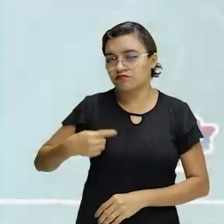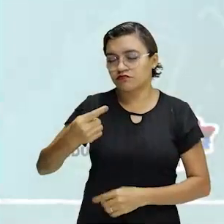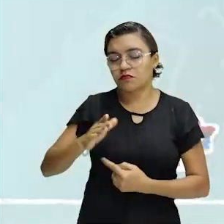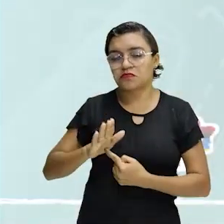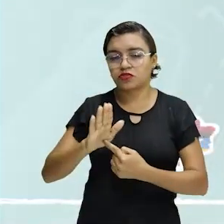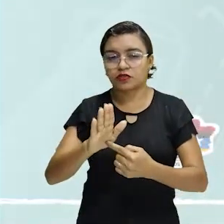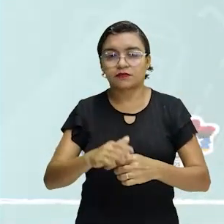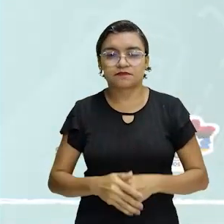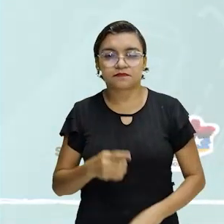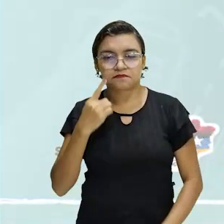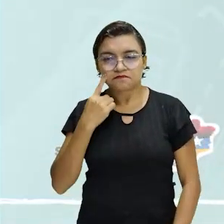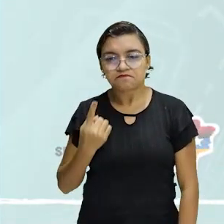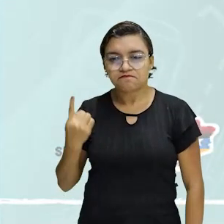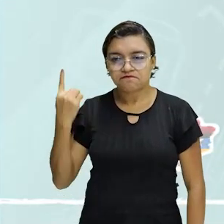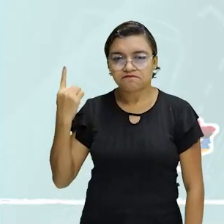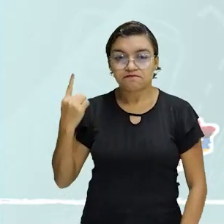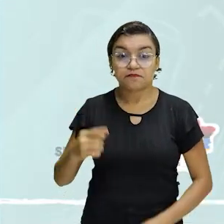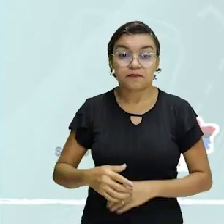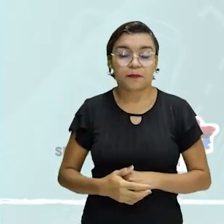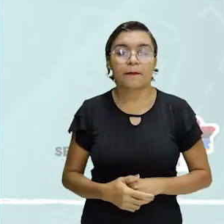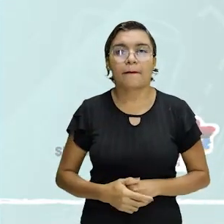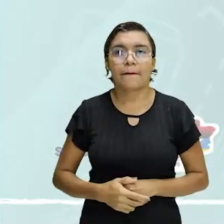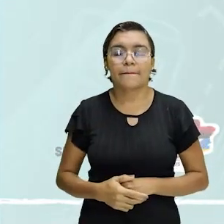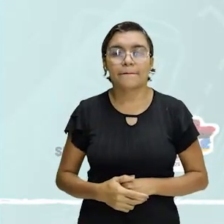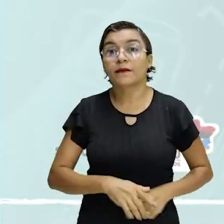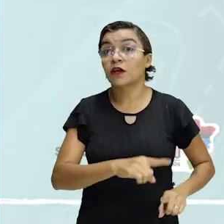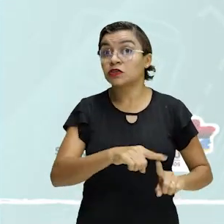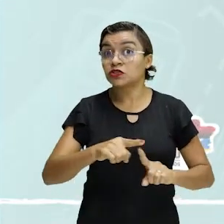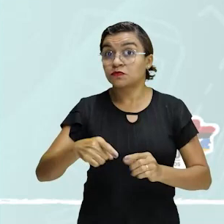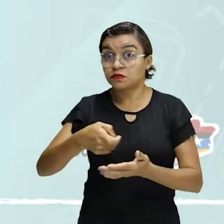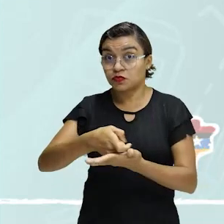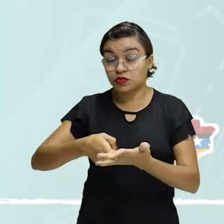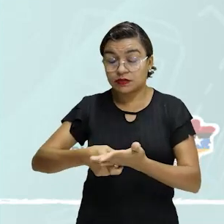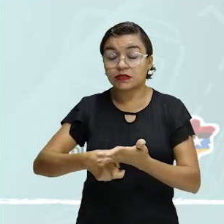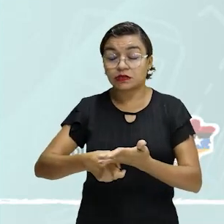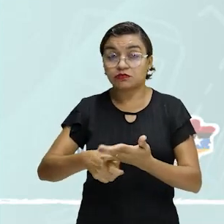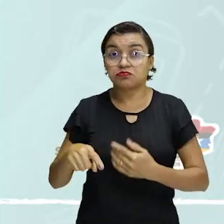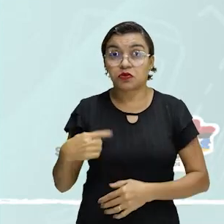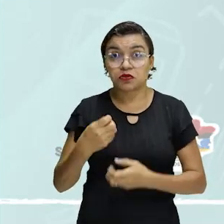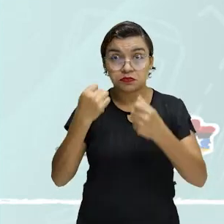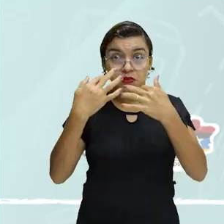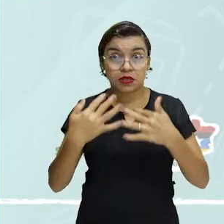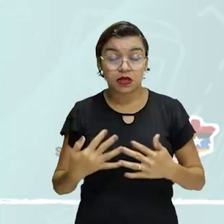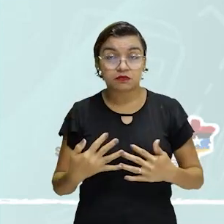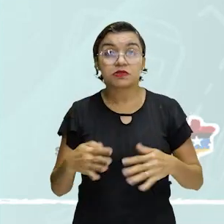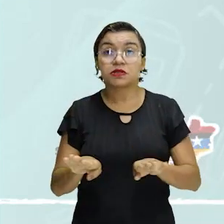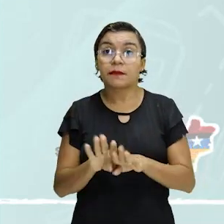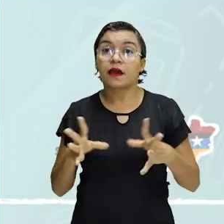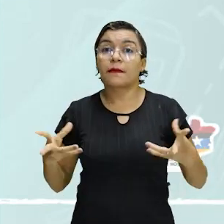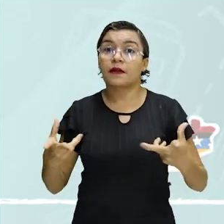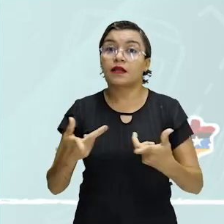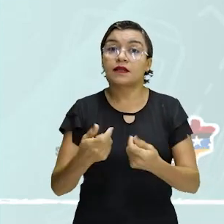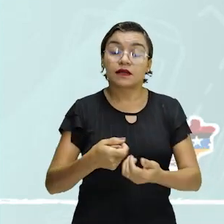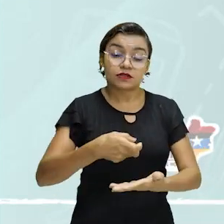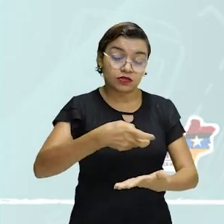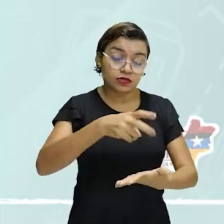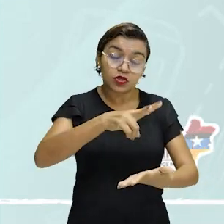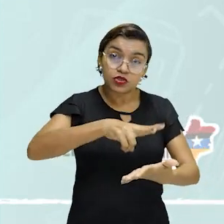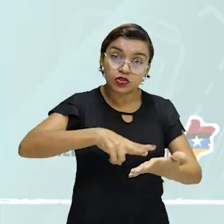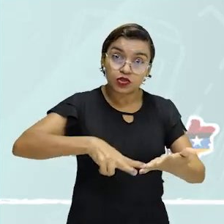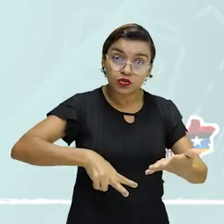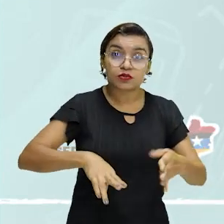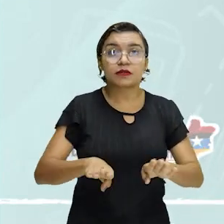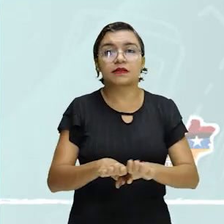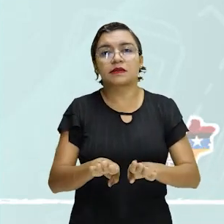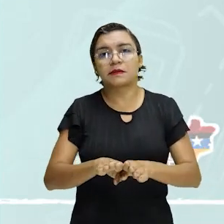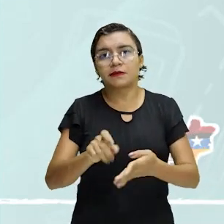lá. Types of text. Quando a gente fala de tipos de texto, obviamente, nós estamos falando das habilidades de leitura e